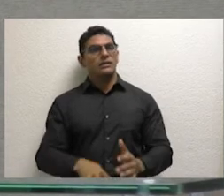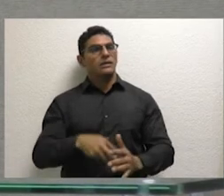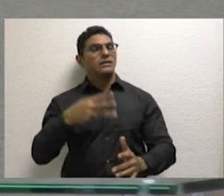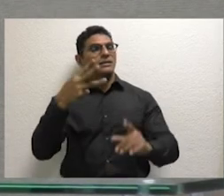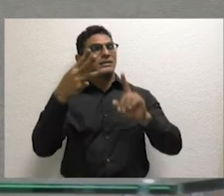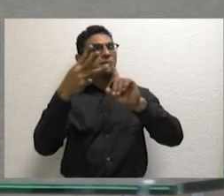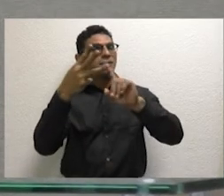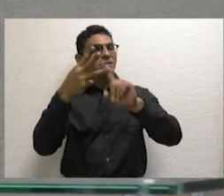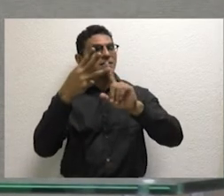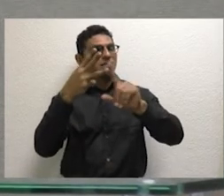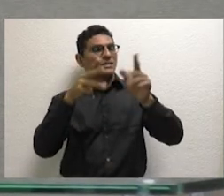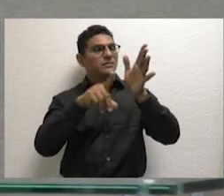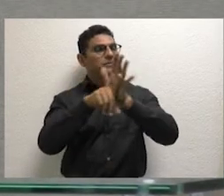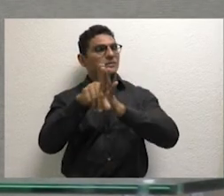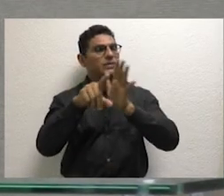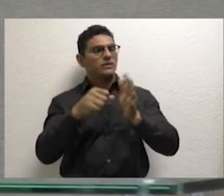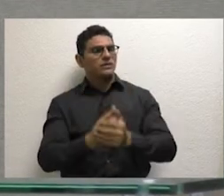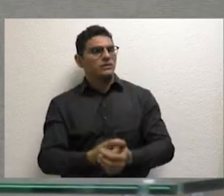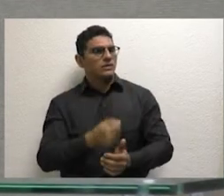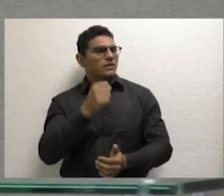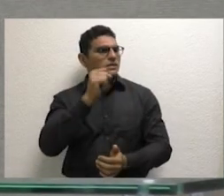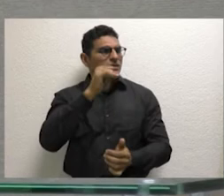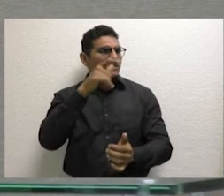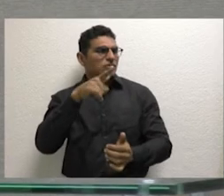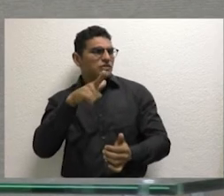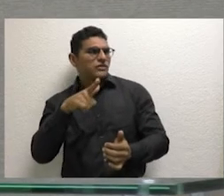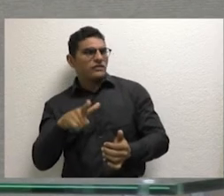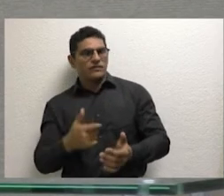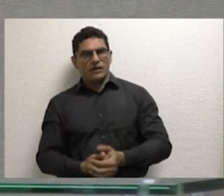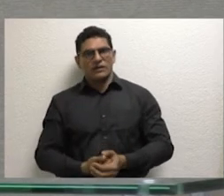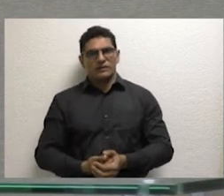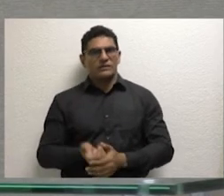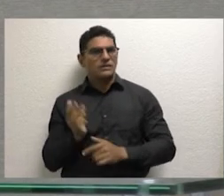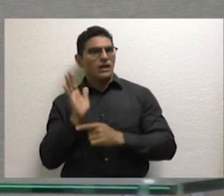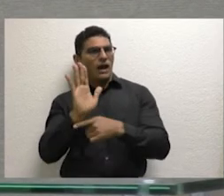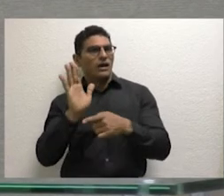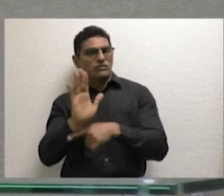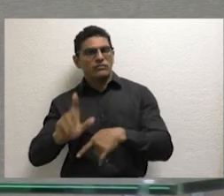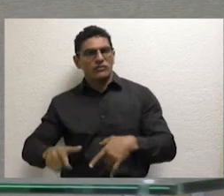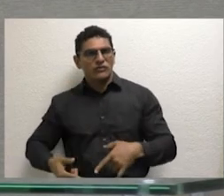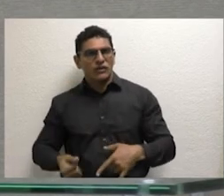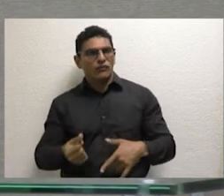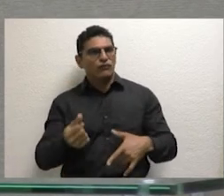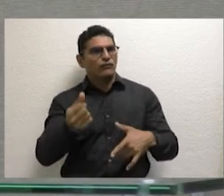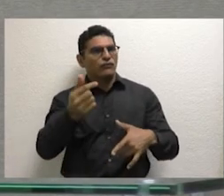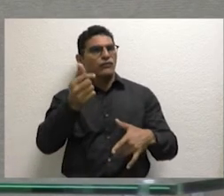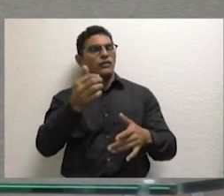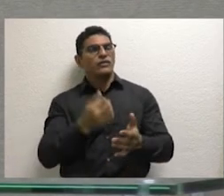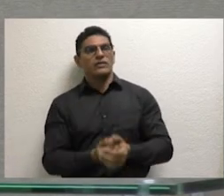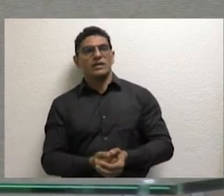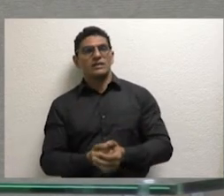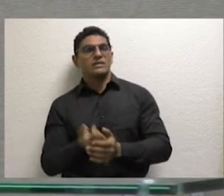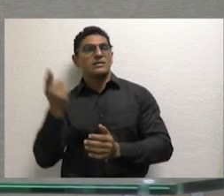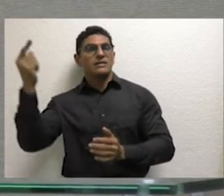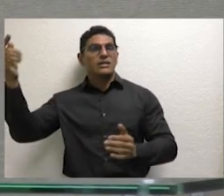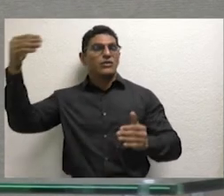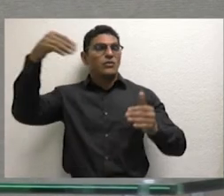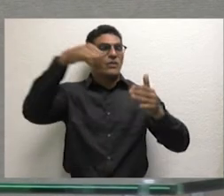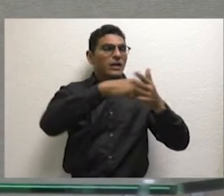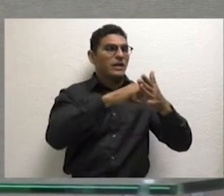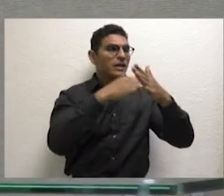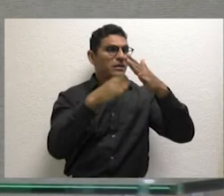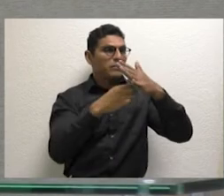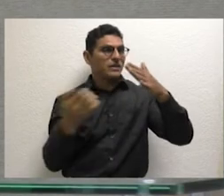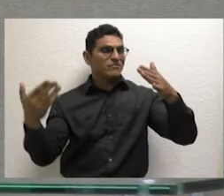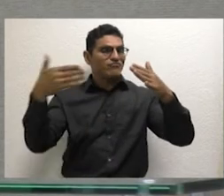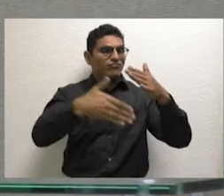questão é que se não houvesse os incentivos fiscais nenhuma empresa teria vindo para cá por